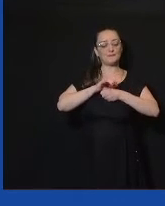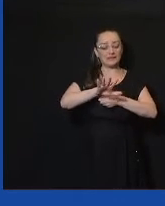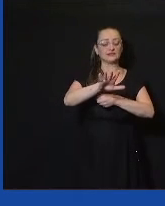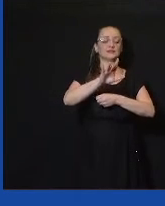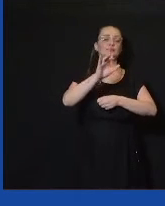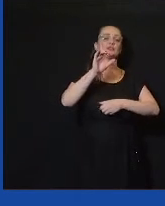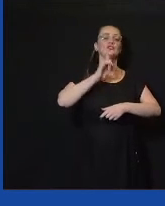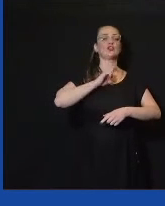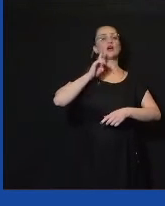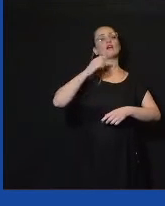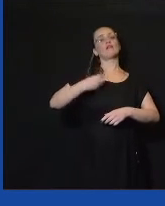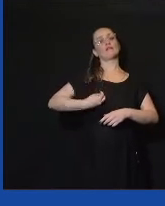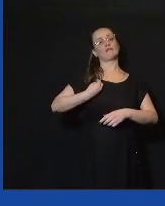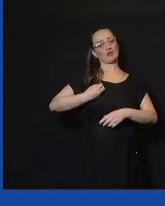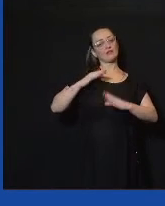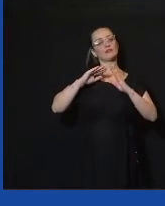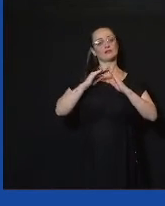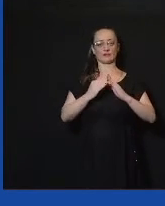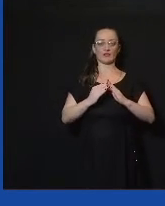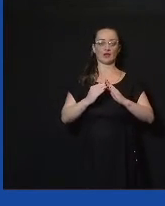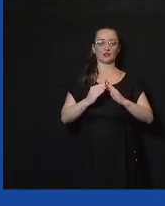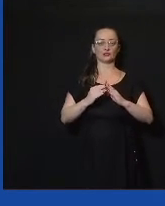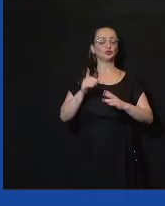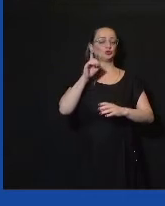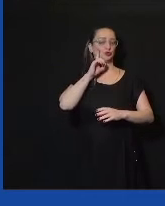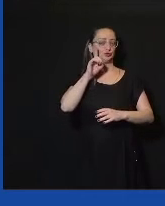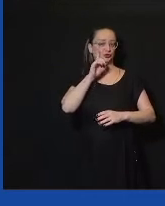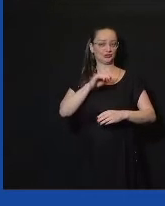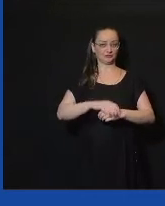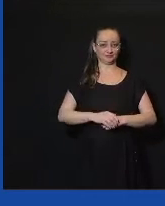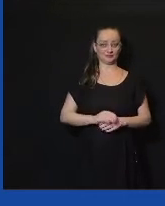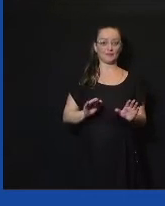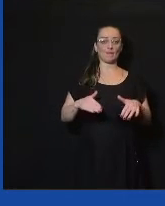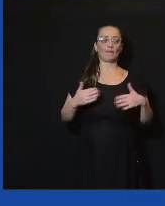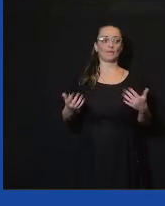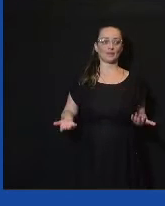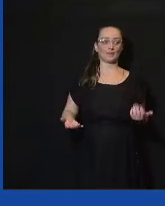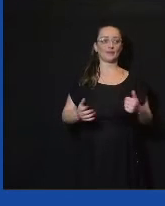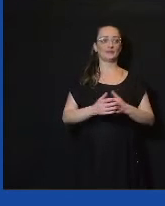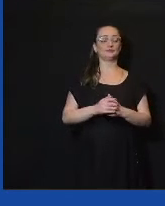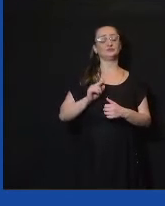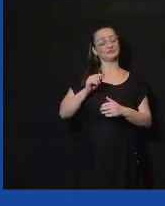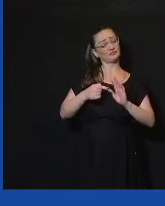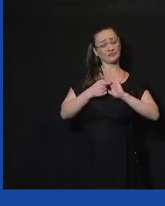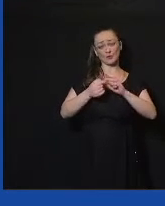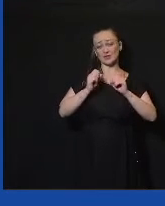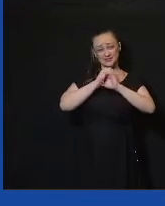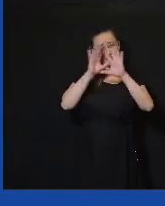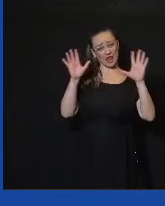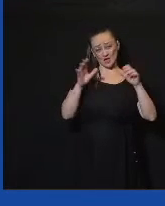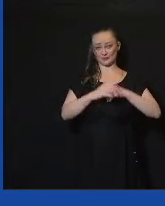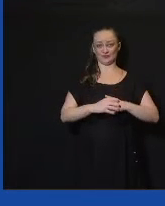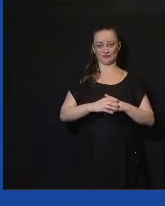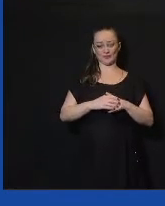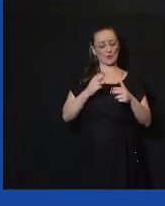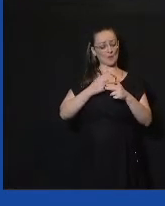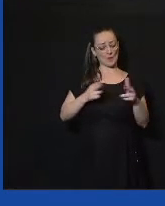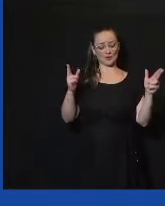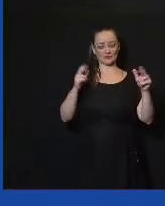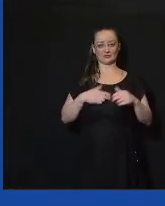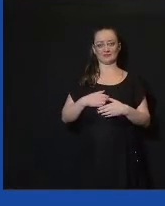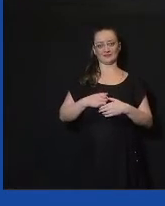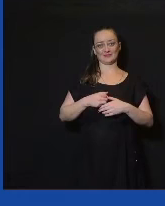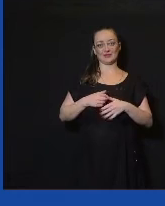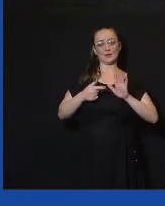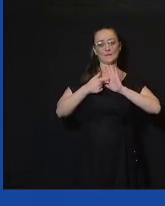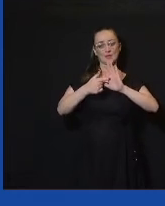já vivenciava e já enfrentava todos os dias. Então, isso só escancarou, isso tirou a roupa, como diz o Zezé, para que